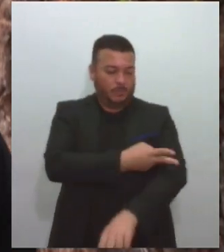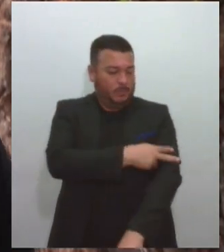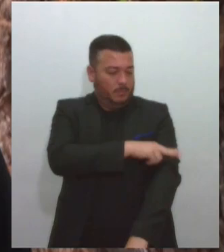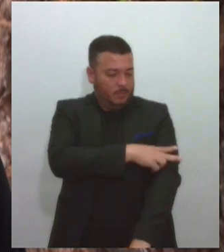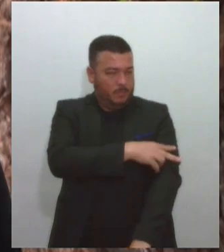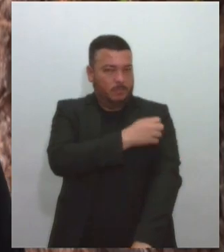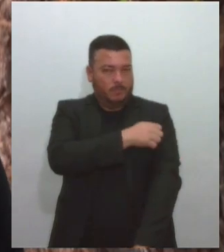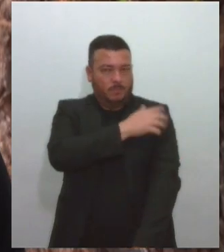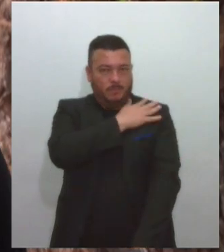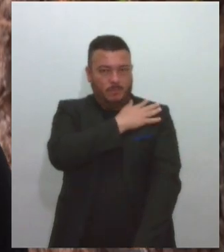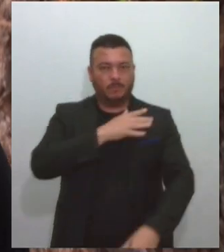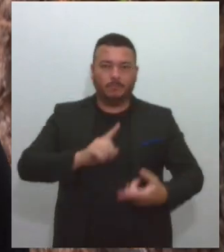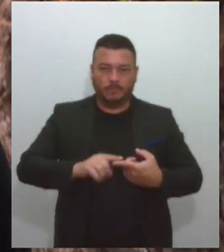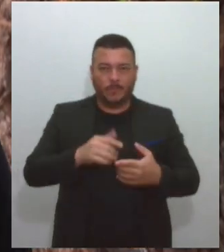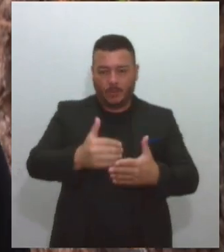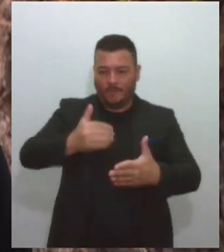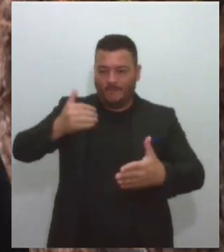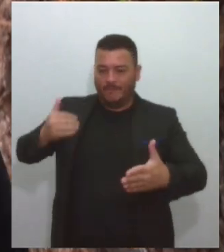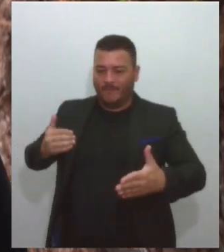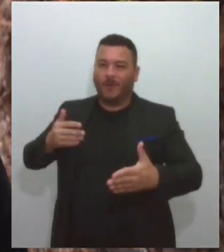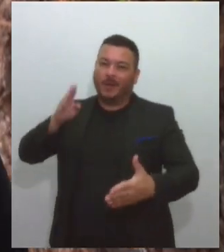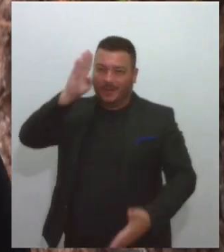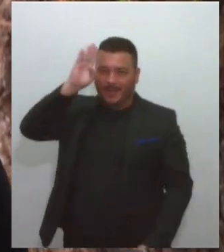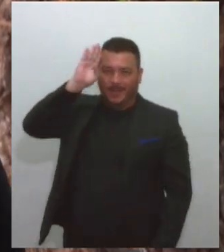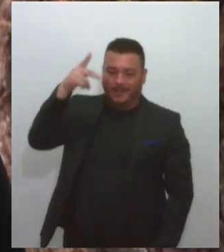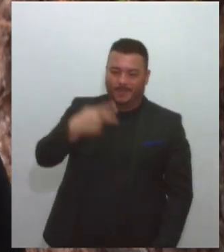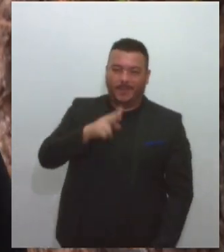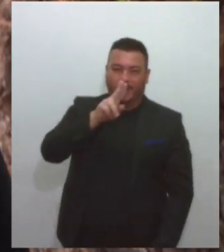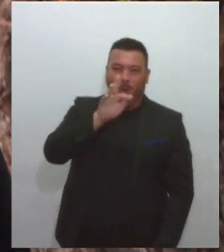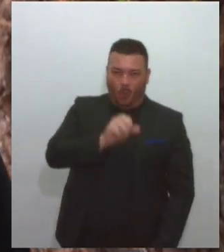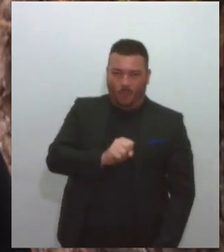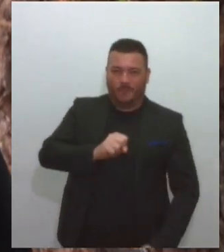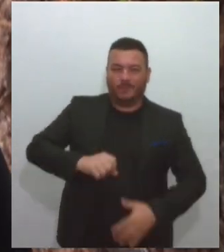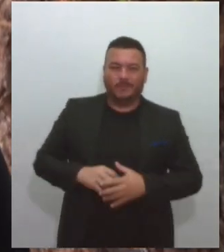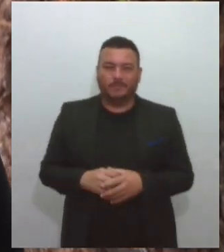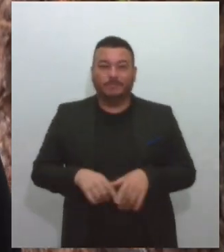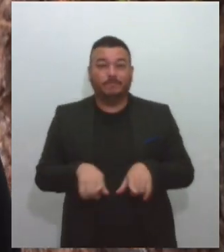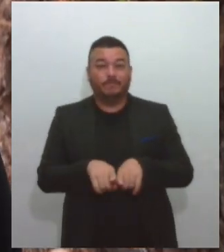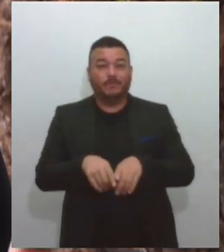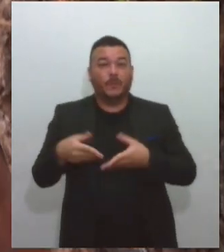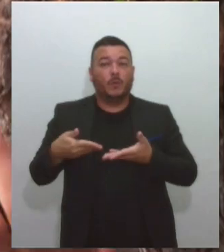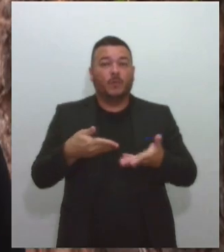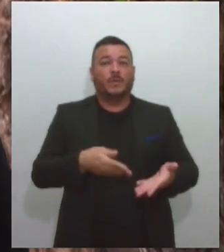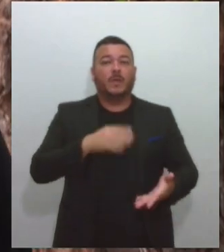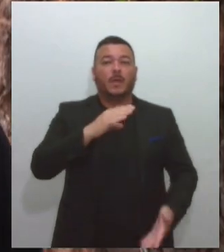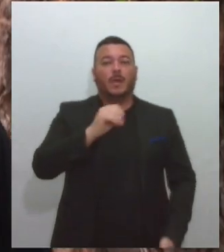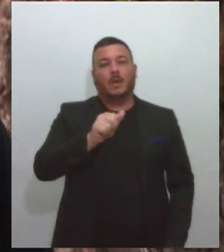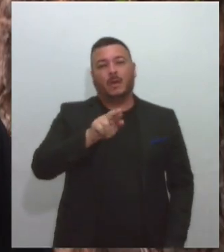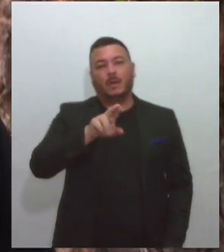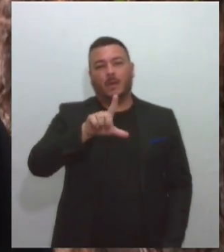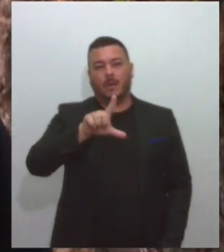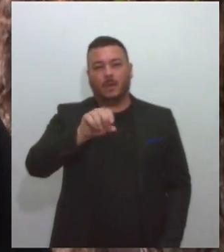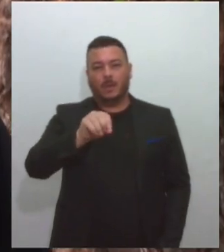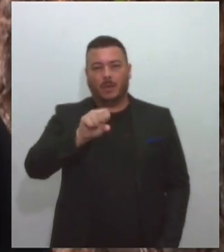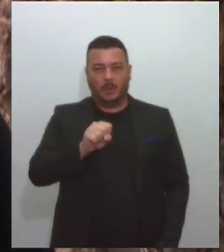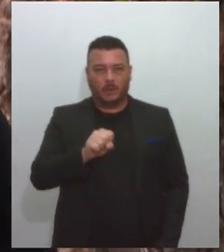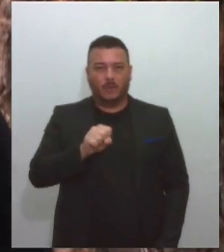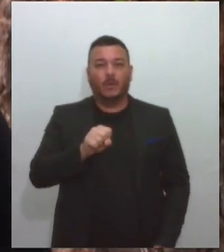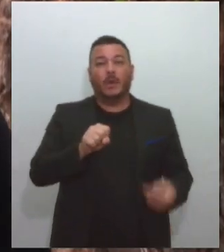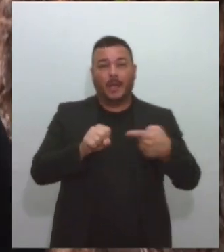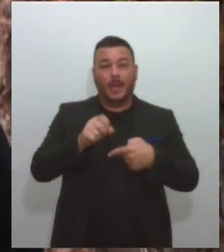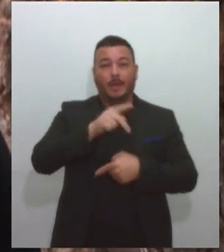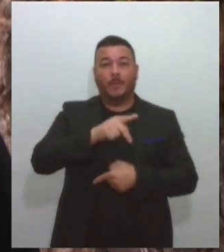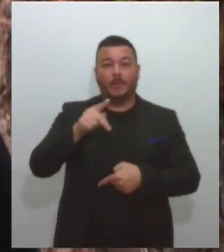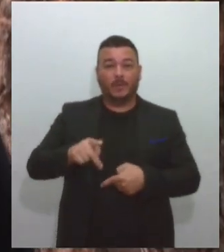do ambiente universitário. E também convidamos Carlos Alberto, que é professor da Universidade Federal do Recôncavo